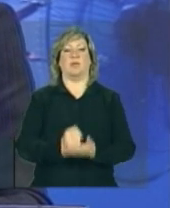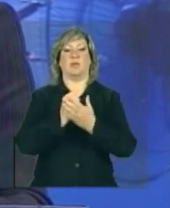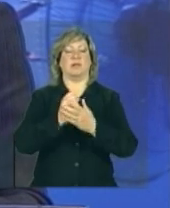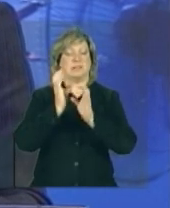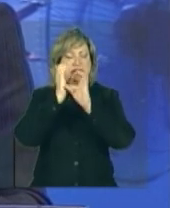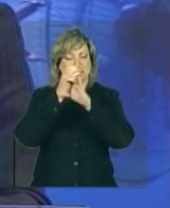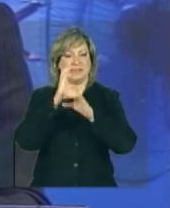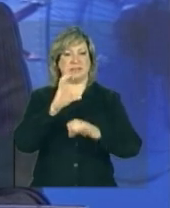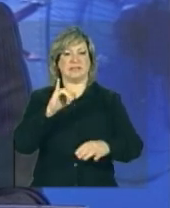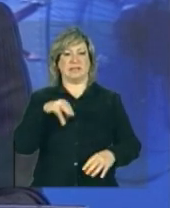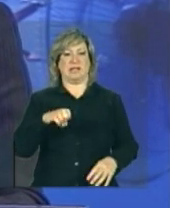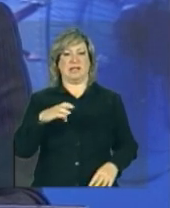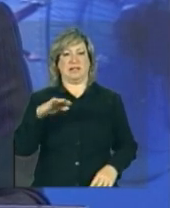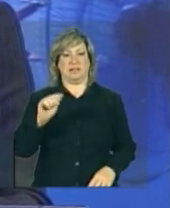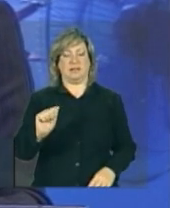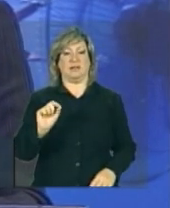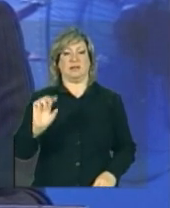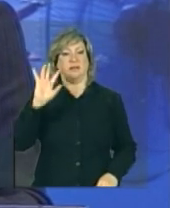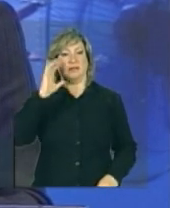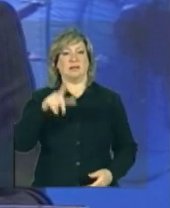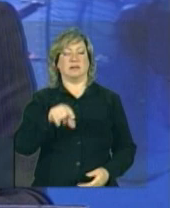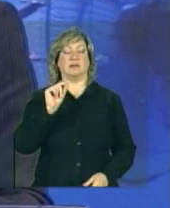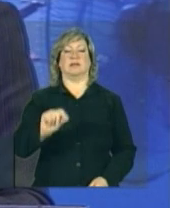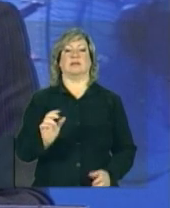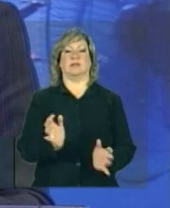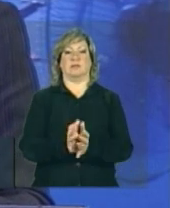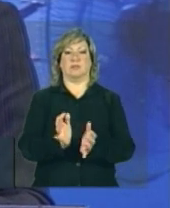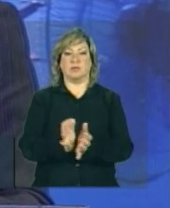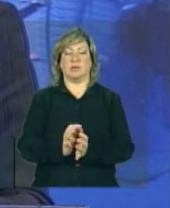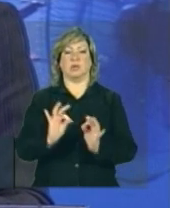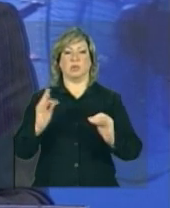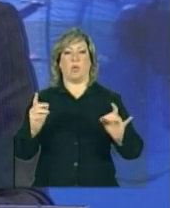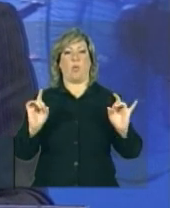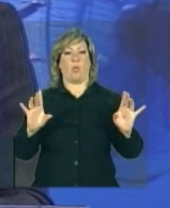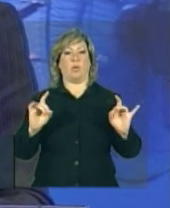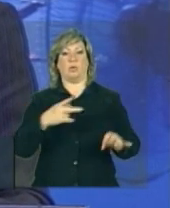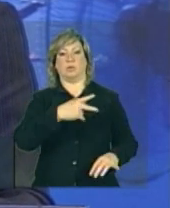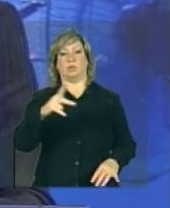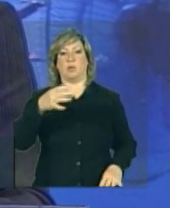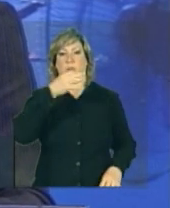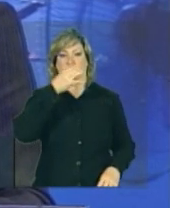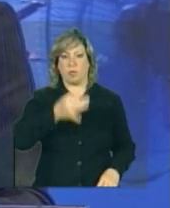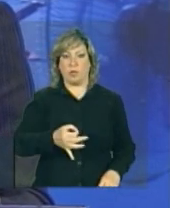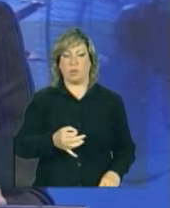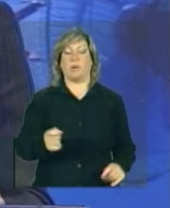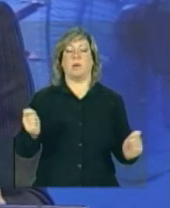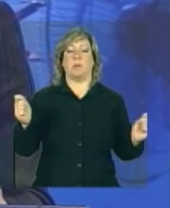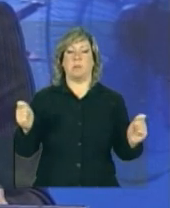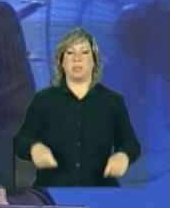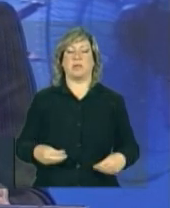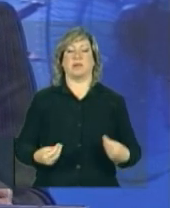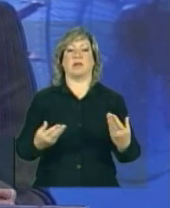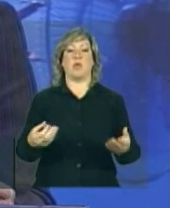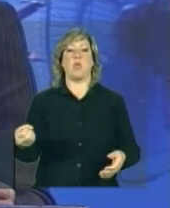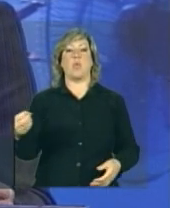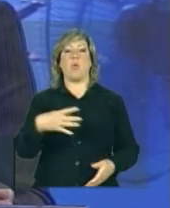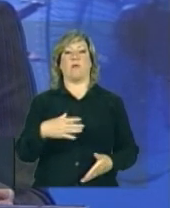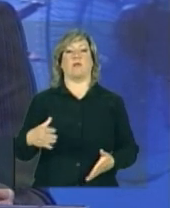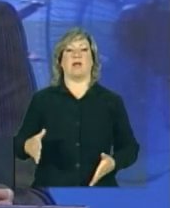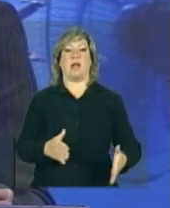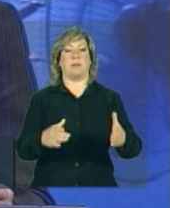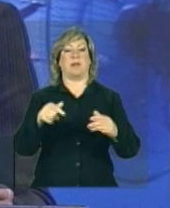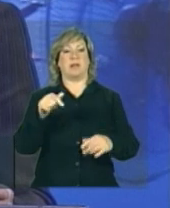ciência. A determinação dos pesquisadores e a qualidade das suas propostas possibilitam novos caminhos para esse